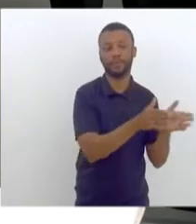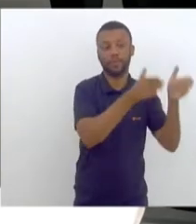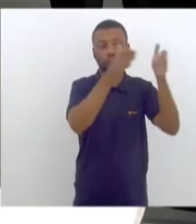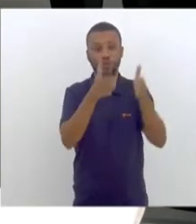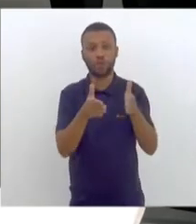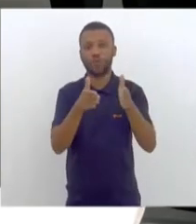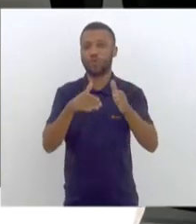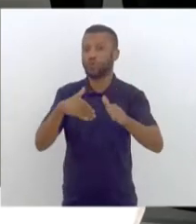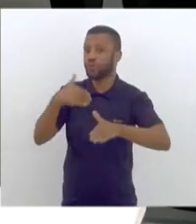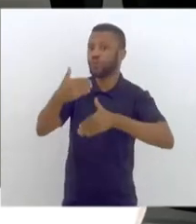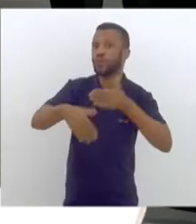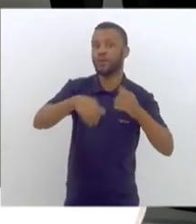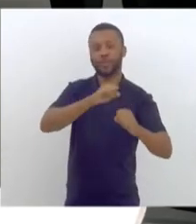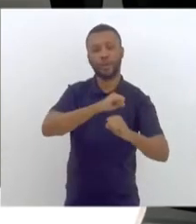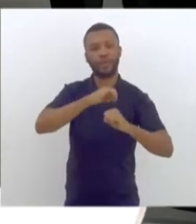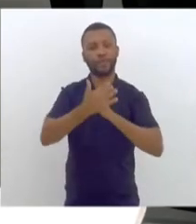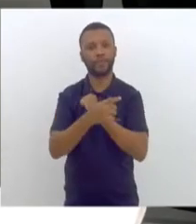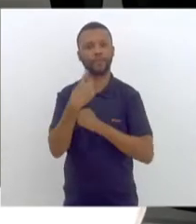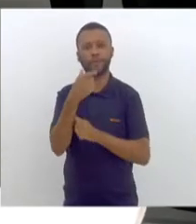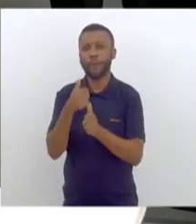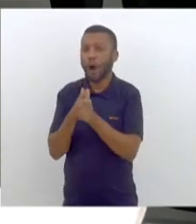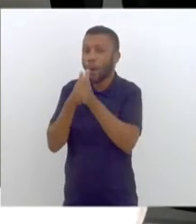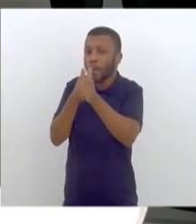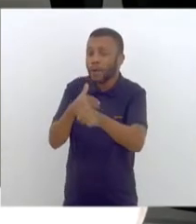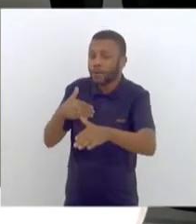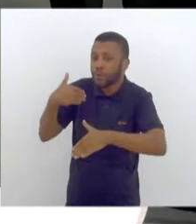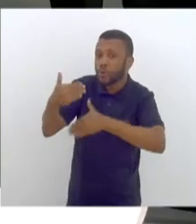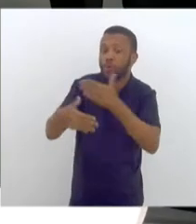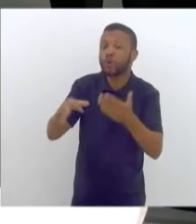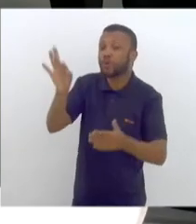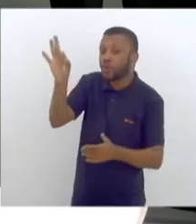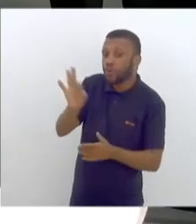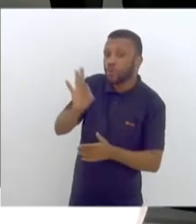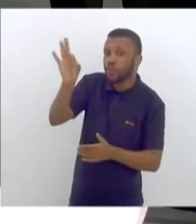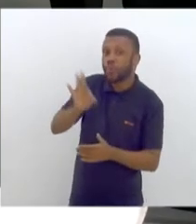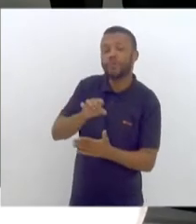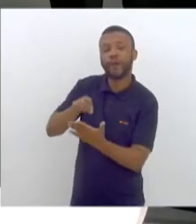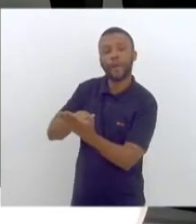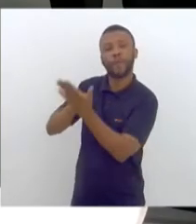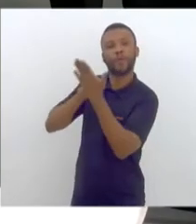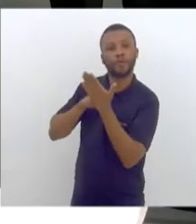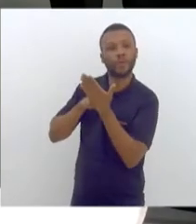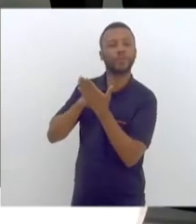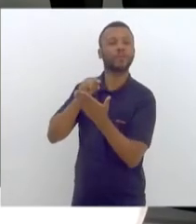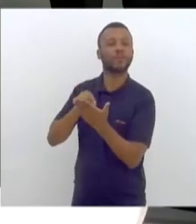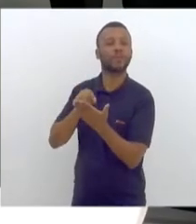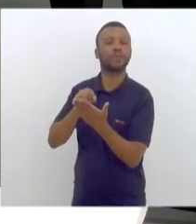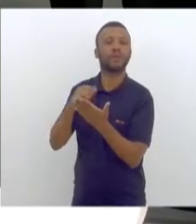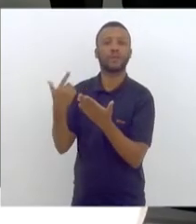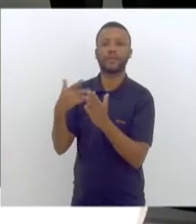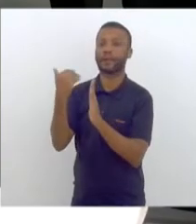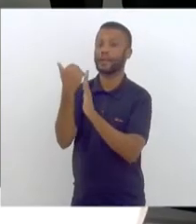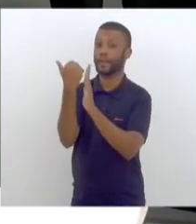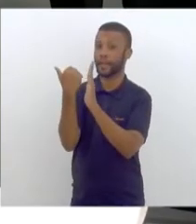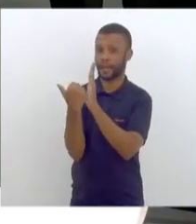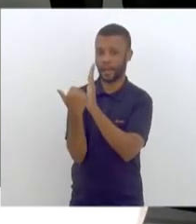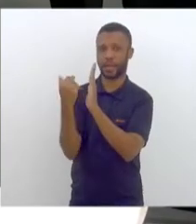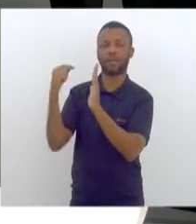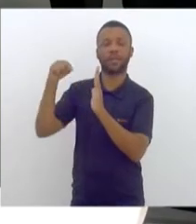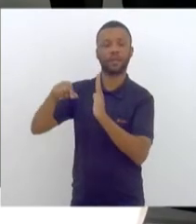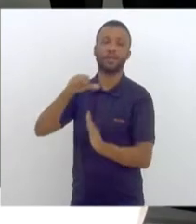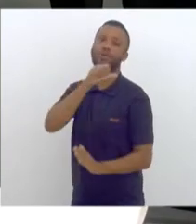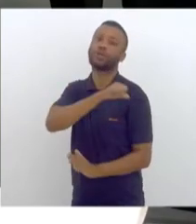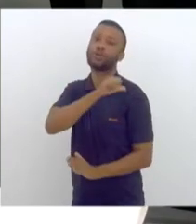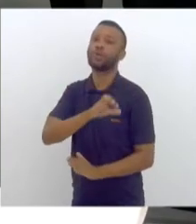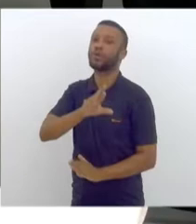esse processo e são que os números vem retratando né que houve essa queda é aqui no Rio de